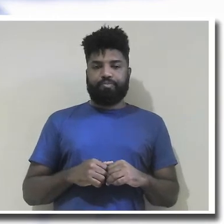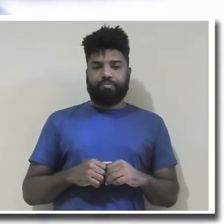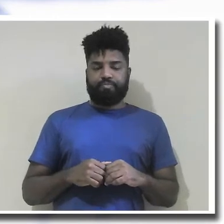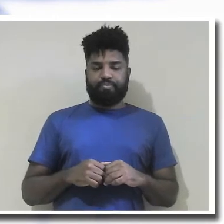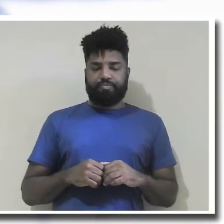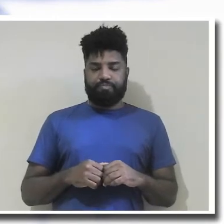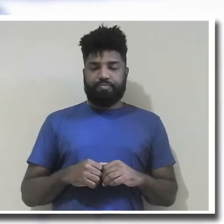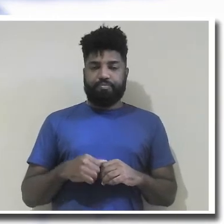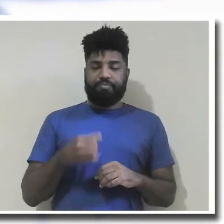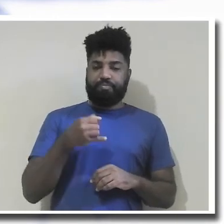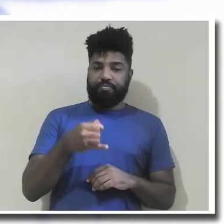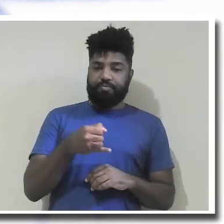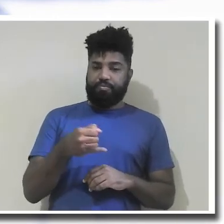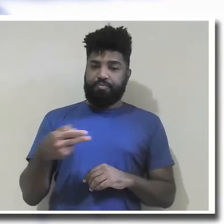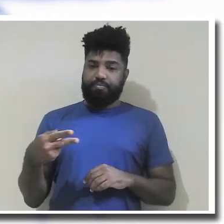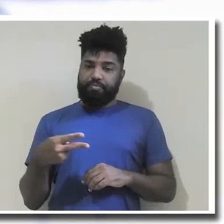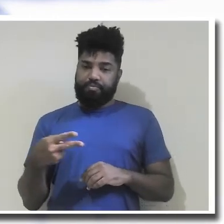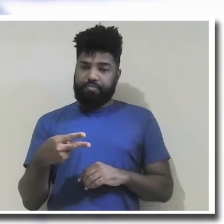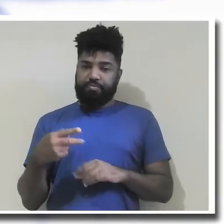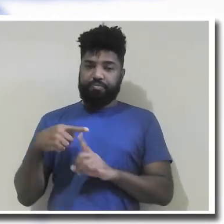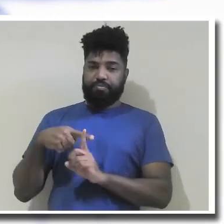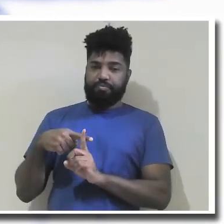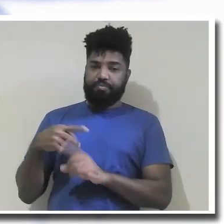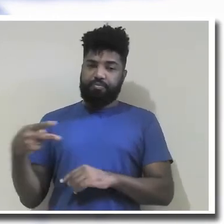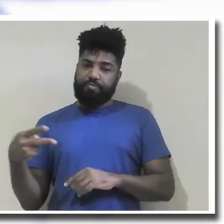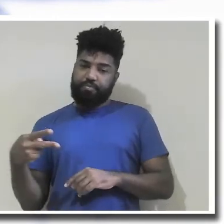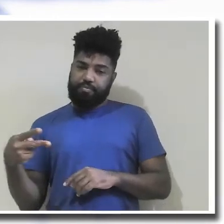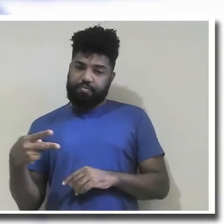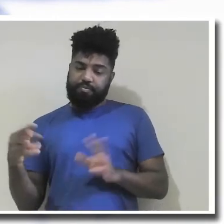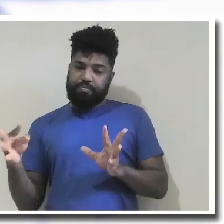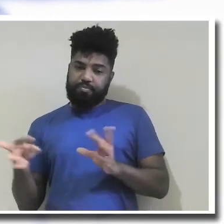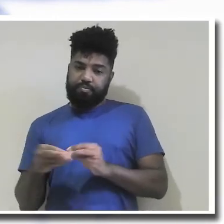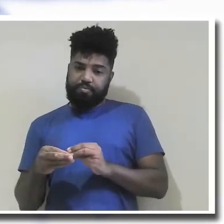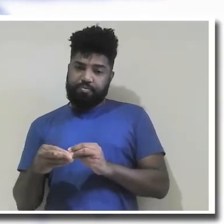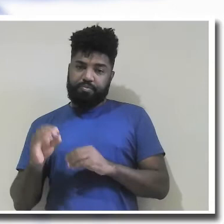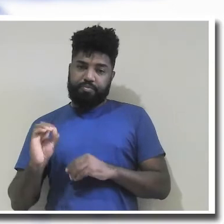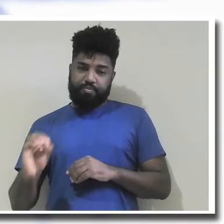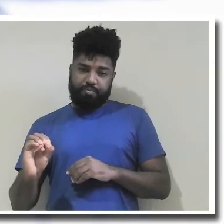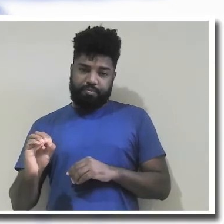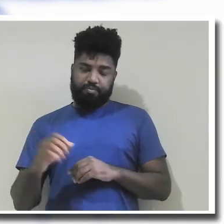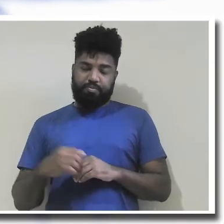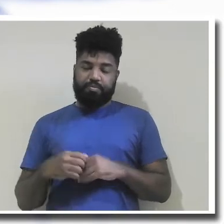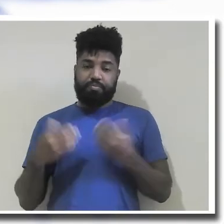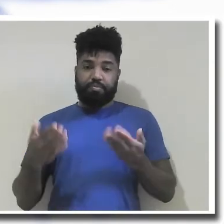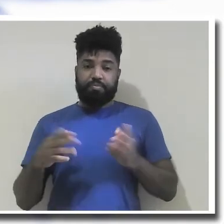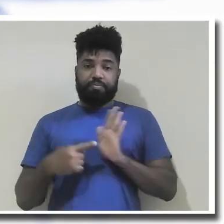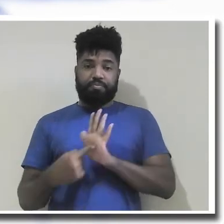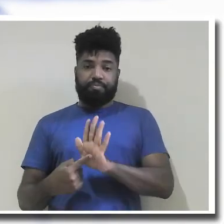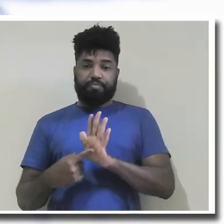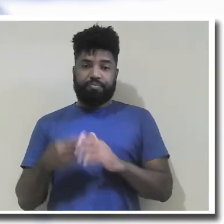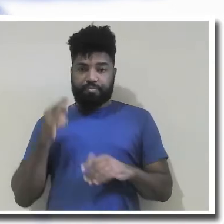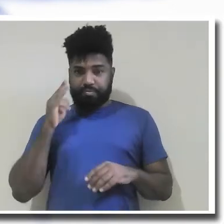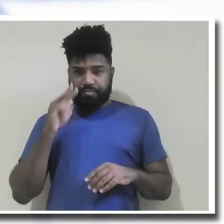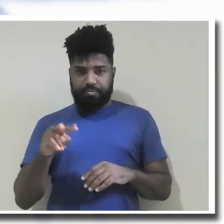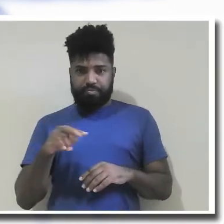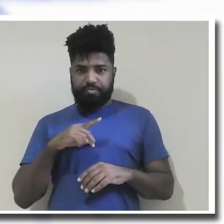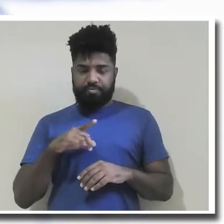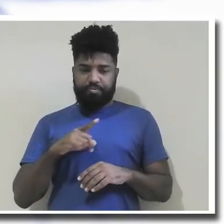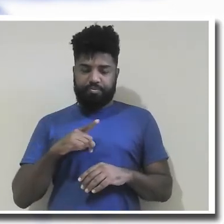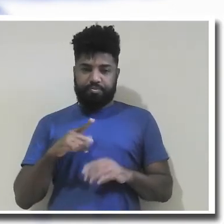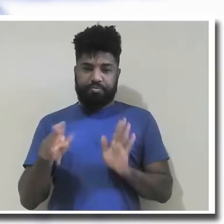2. Menos 2 mais 2, 0. E assim mostramos que